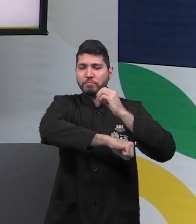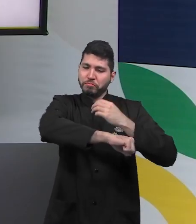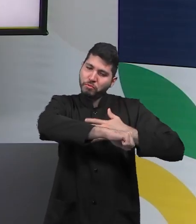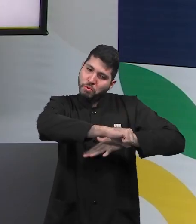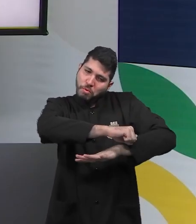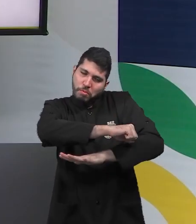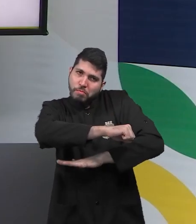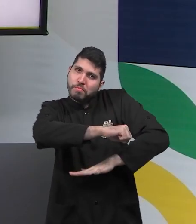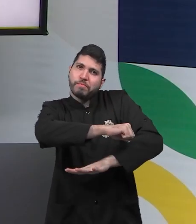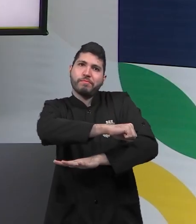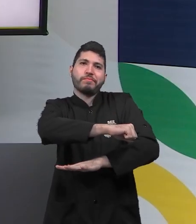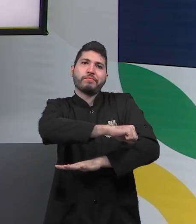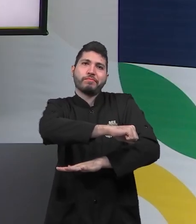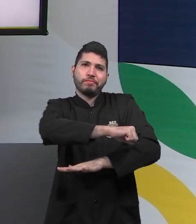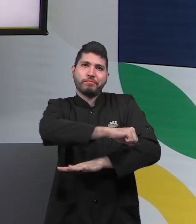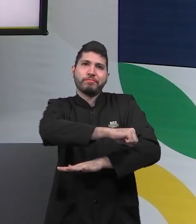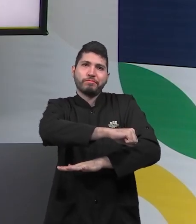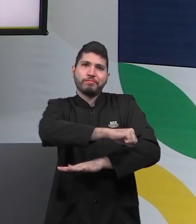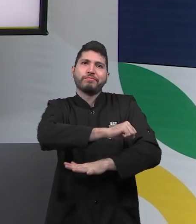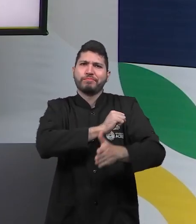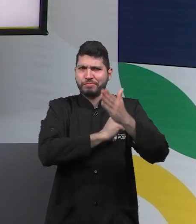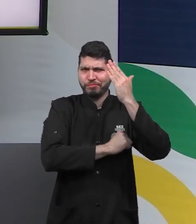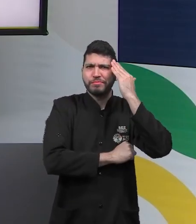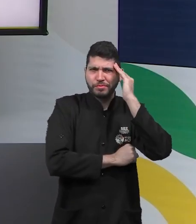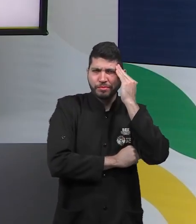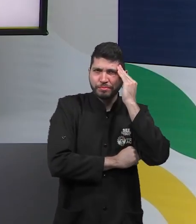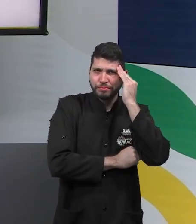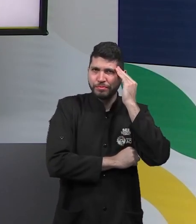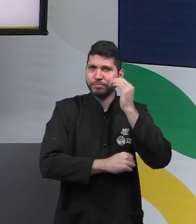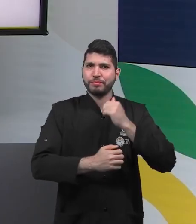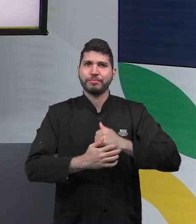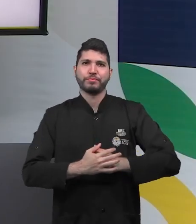mais descontraído, de uma forma mais,